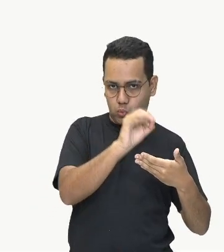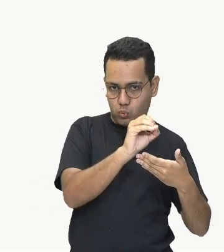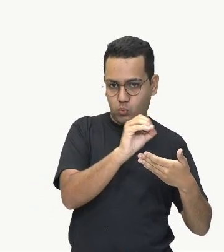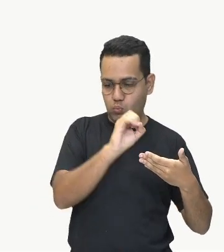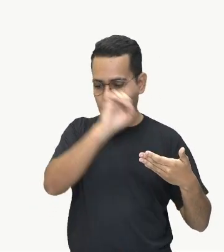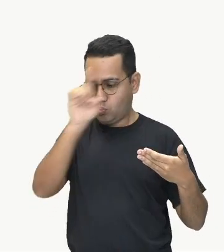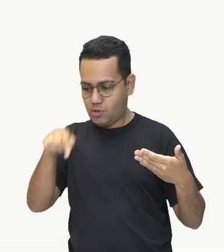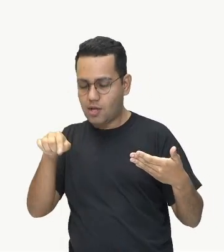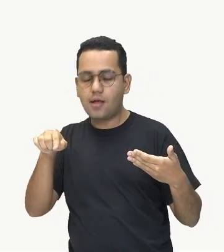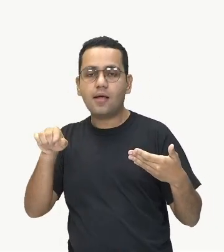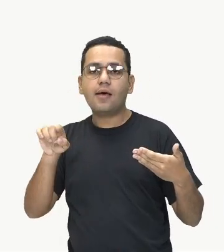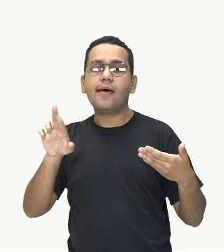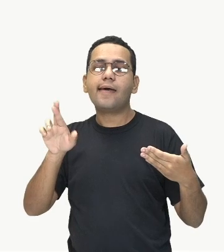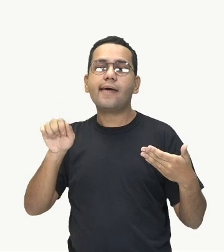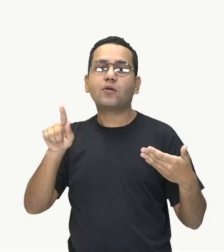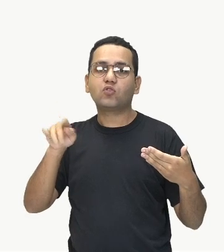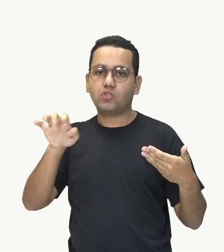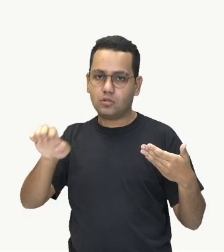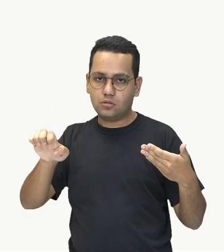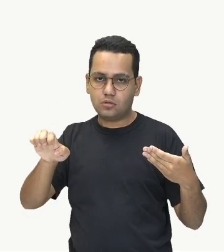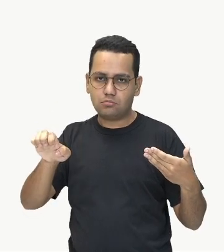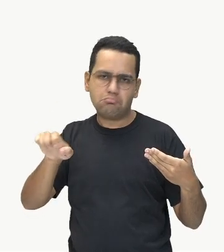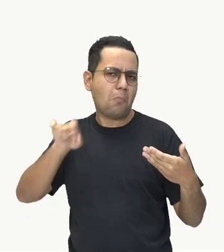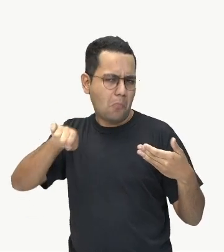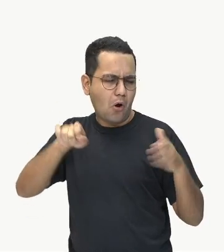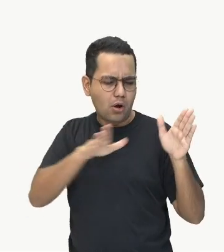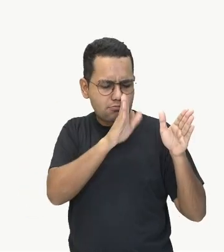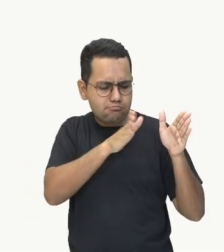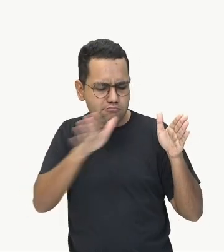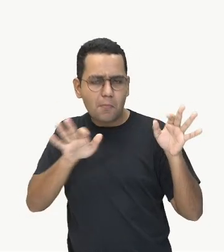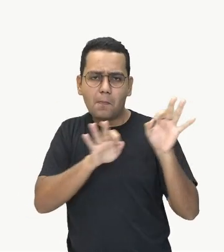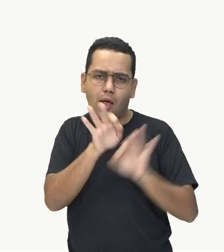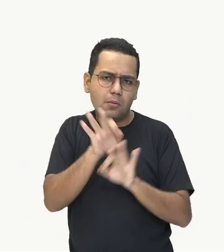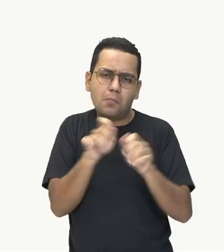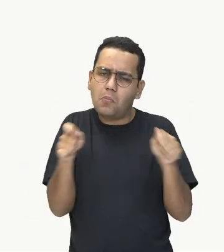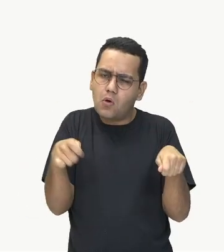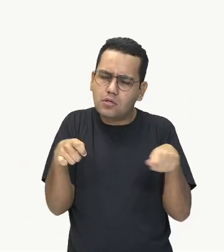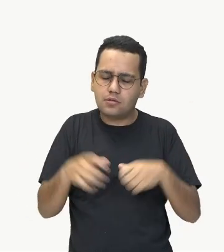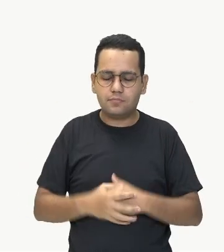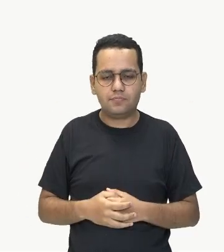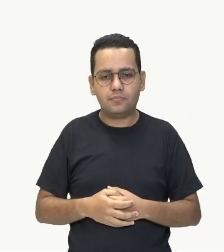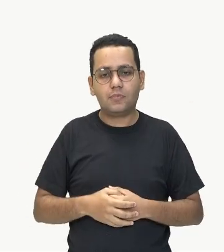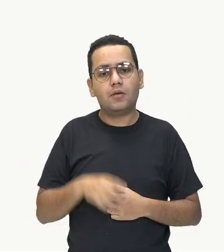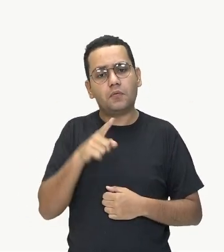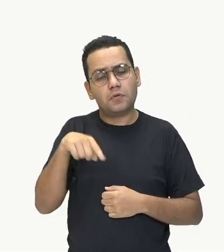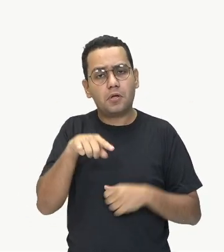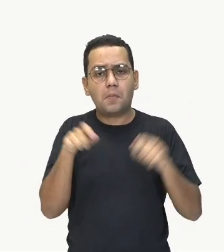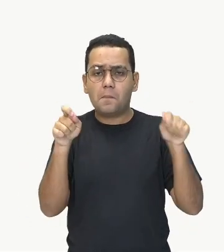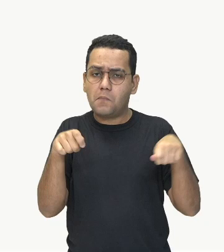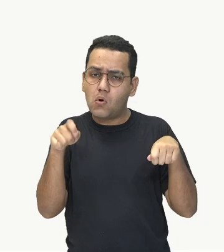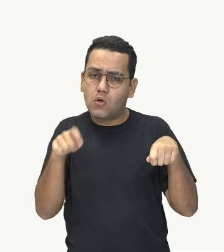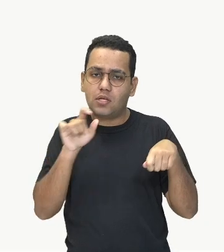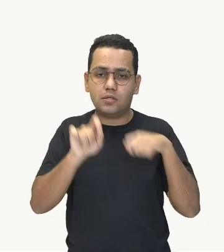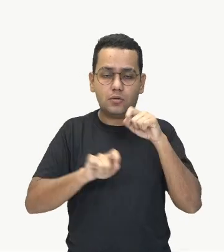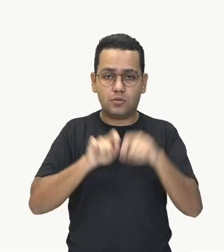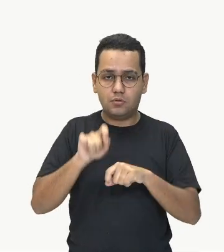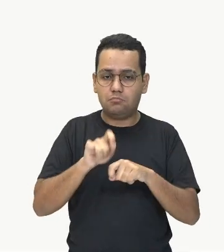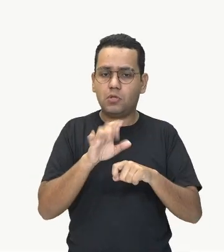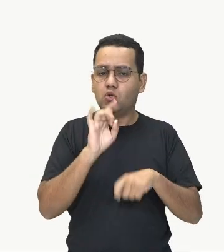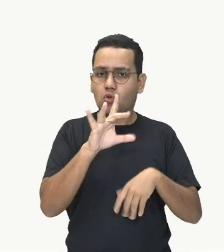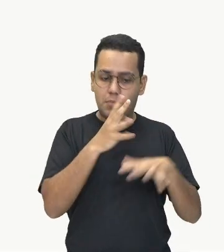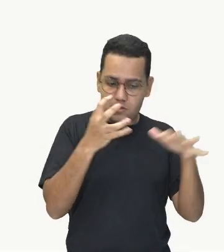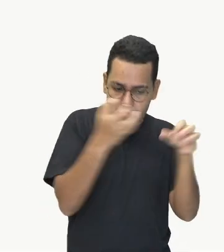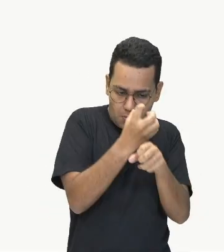fazer em parte não tem problema você podia fazer só a entalpia do produto só a entalpia do reagente substituir aqui na